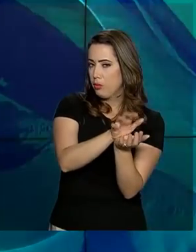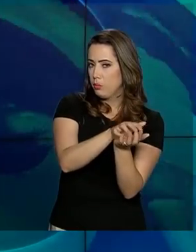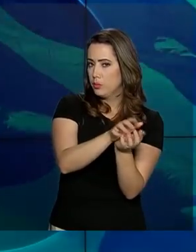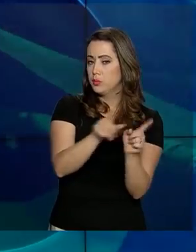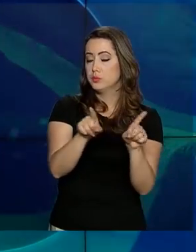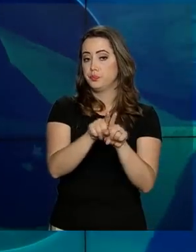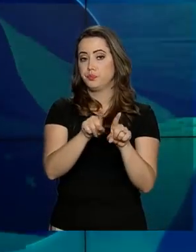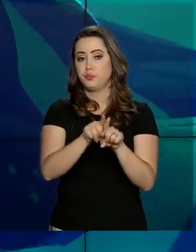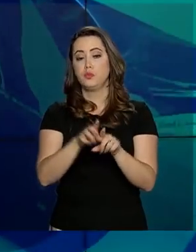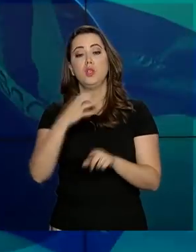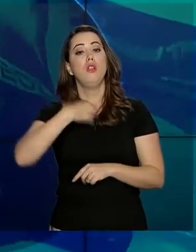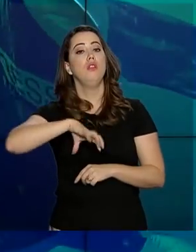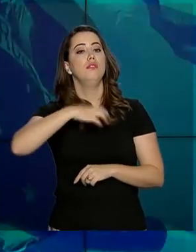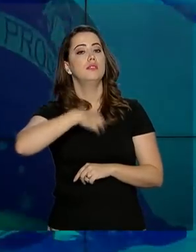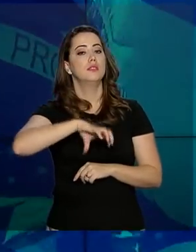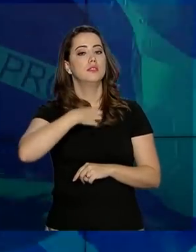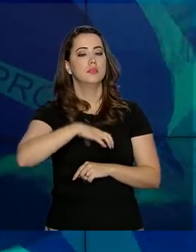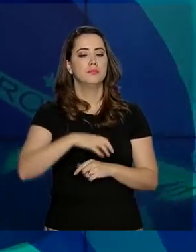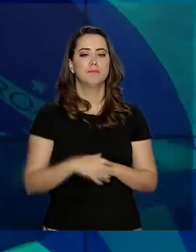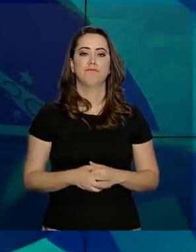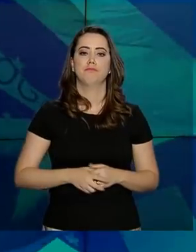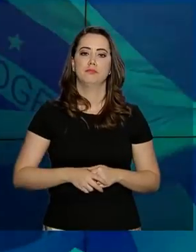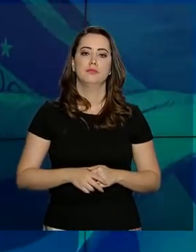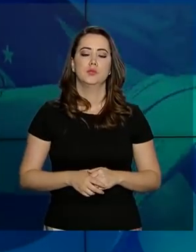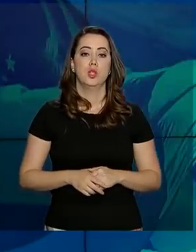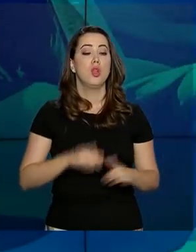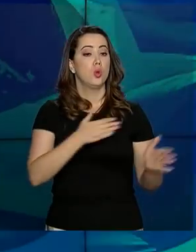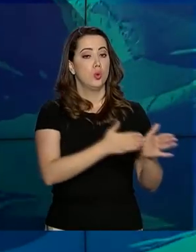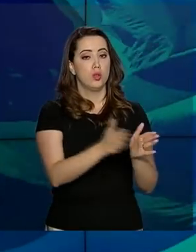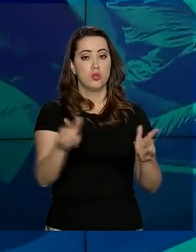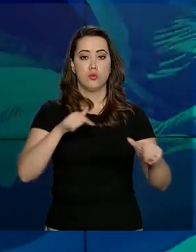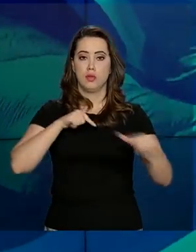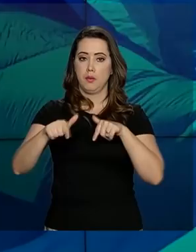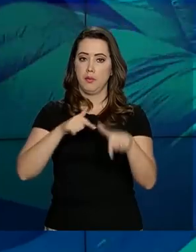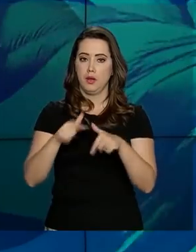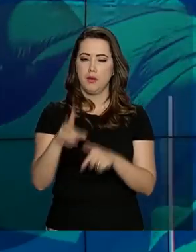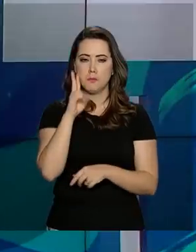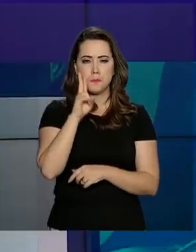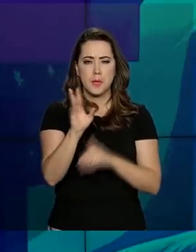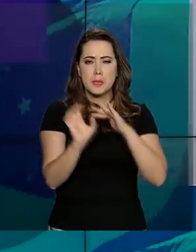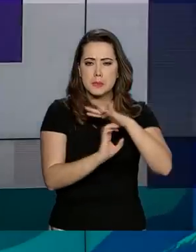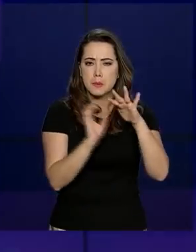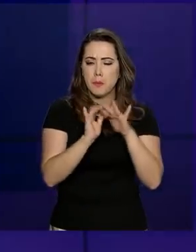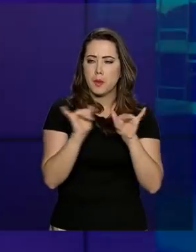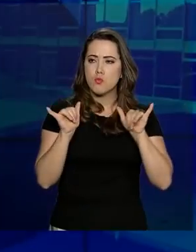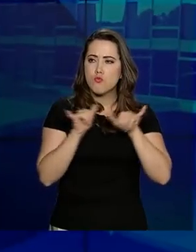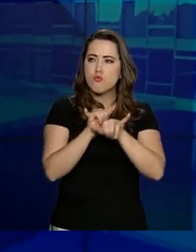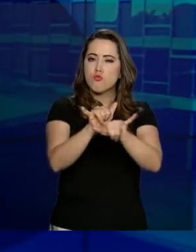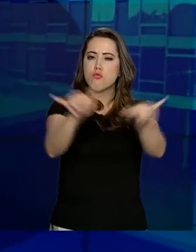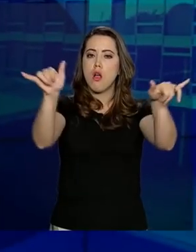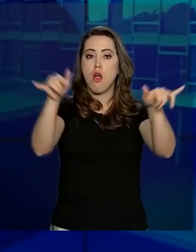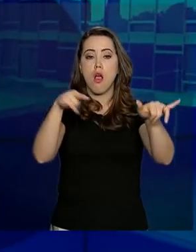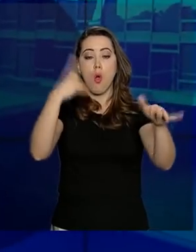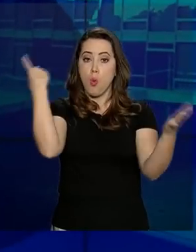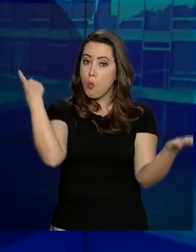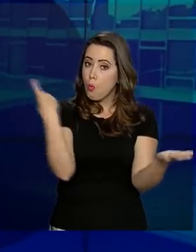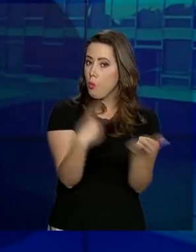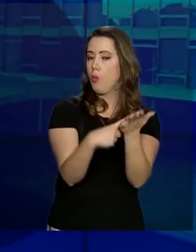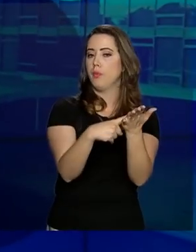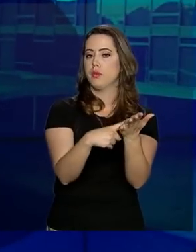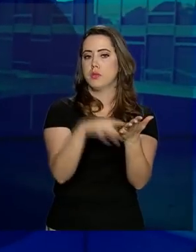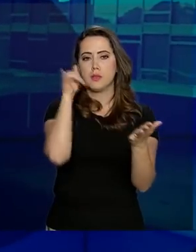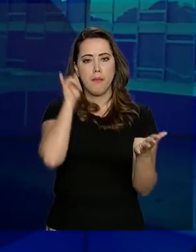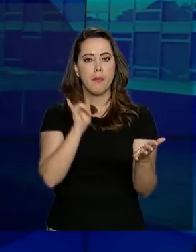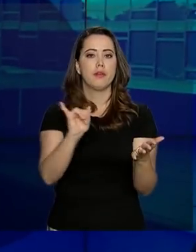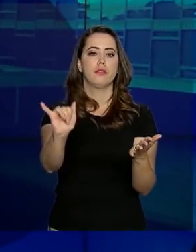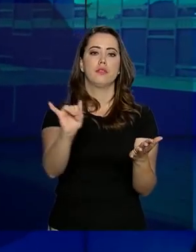em Pernambuco e Salvador, na Bahia. Durante a operação, as companhias aéreas se comprometeram a adotar